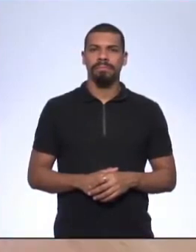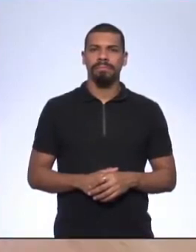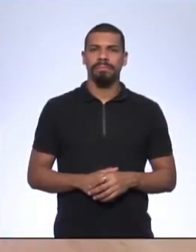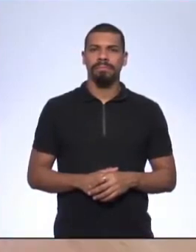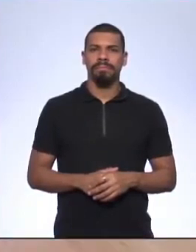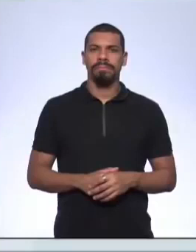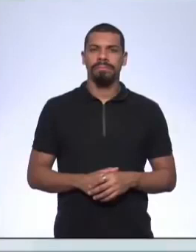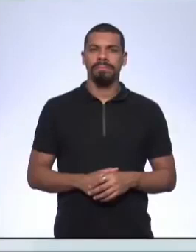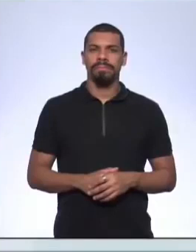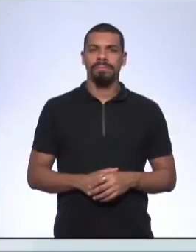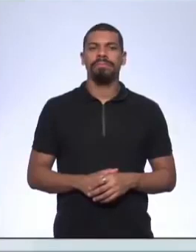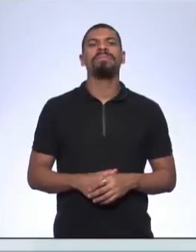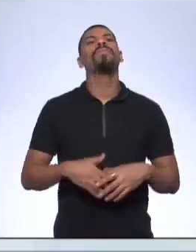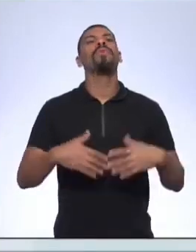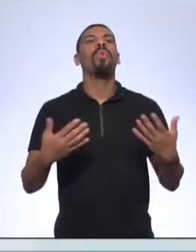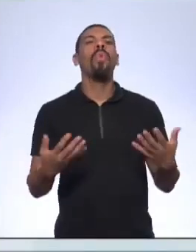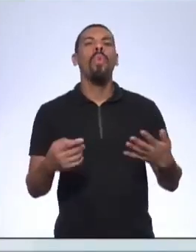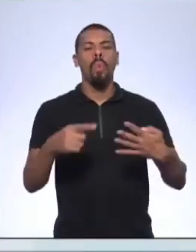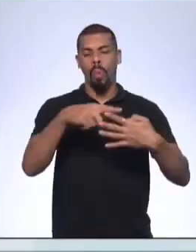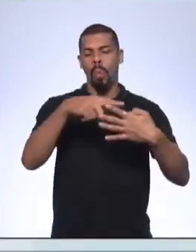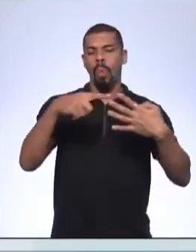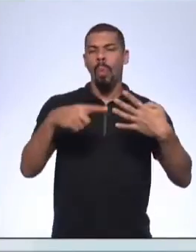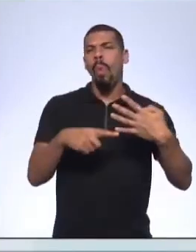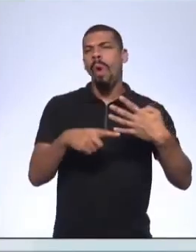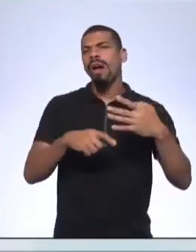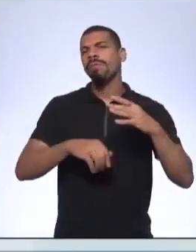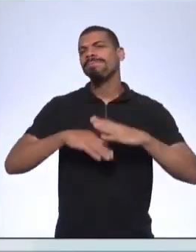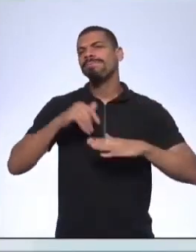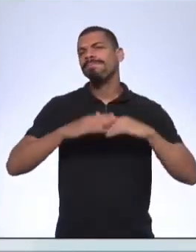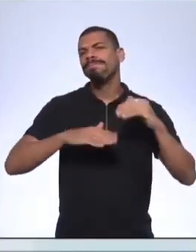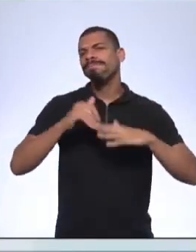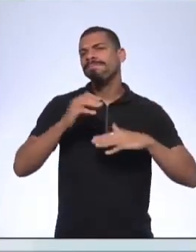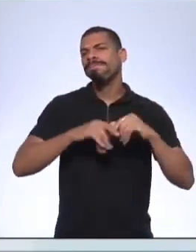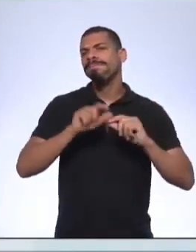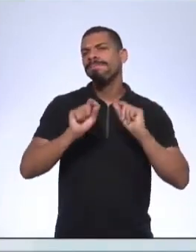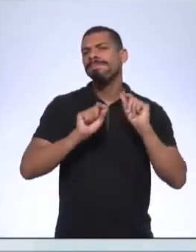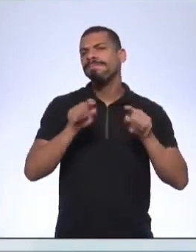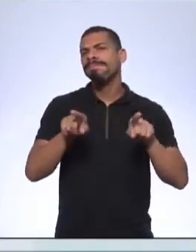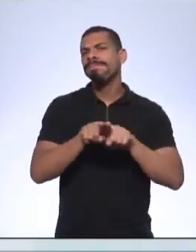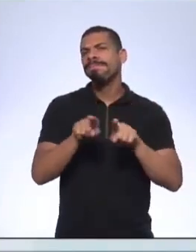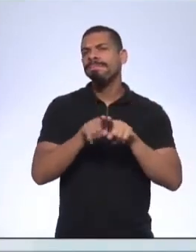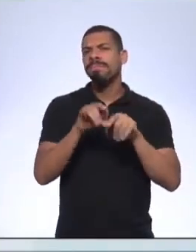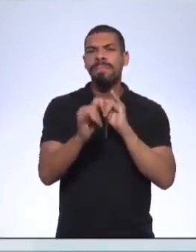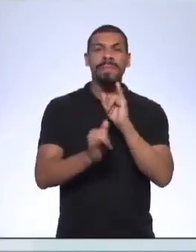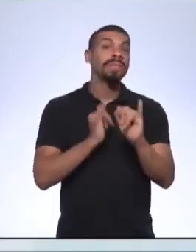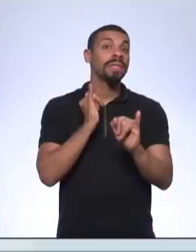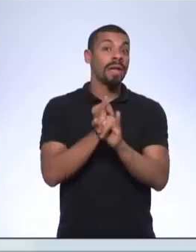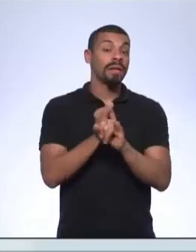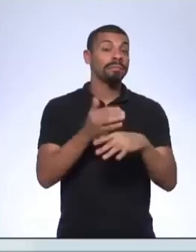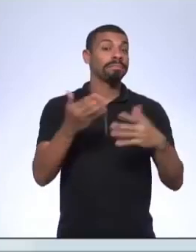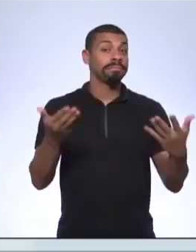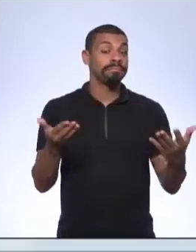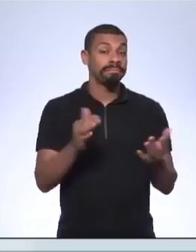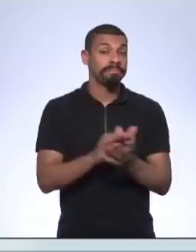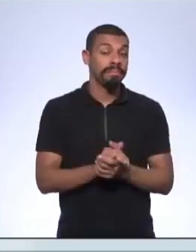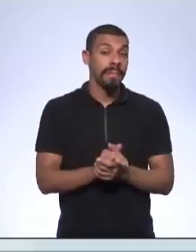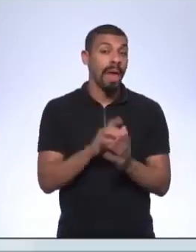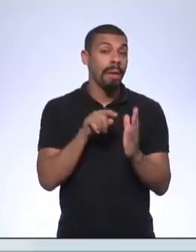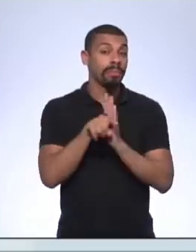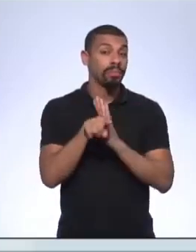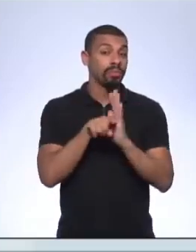Ó, quais são as 4 atividades mais realizadas por estudantes na internet? E aí a